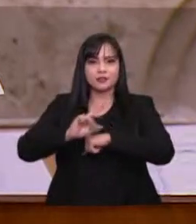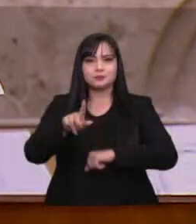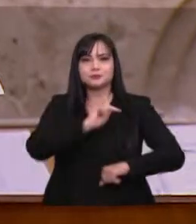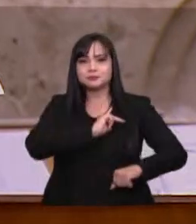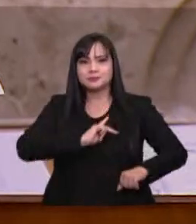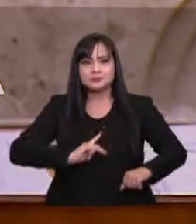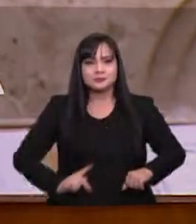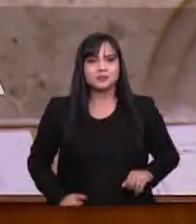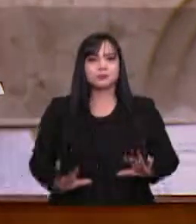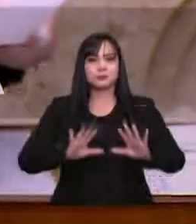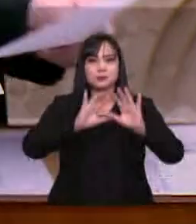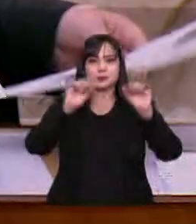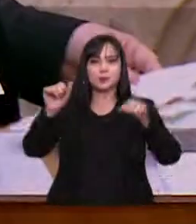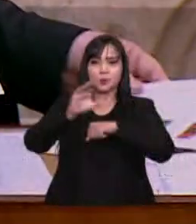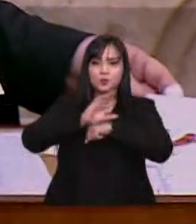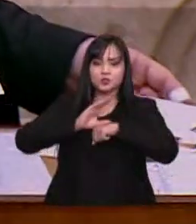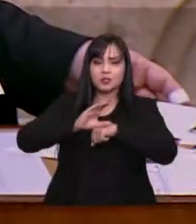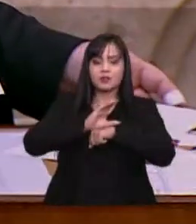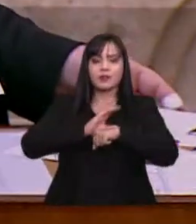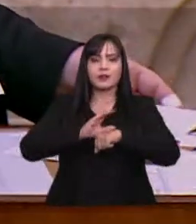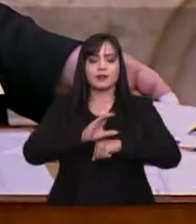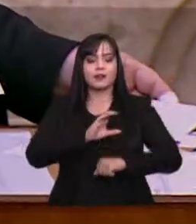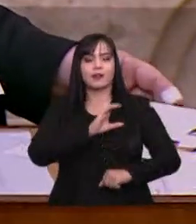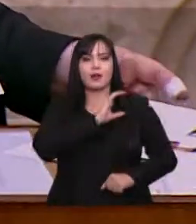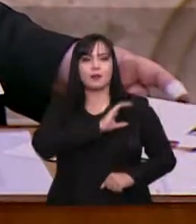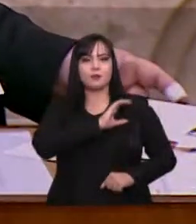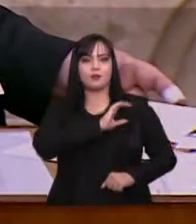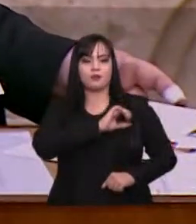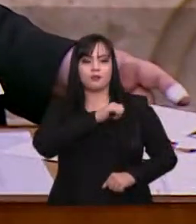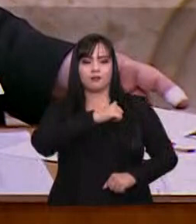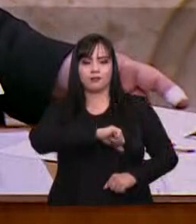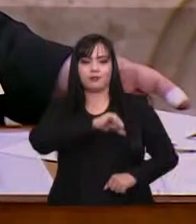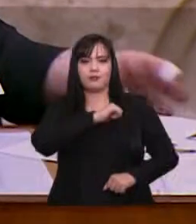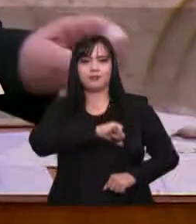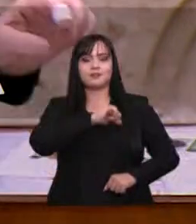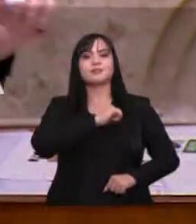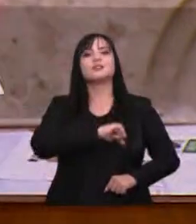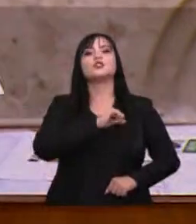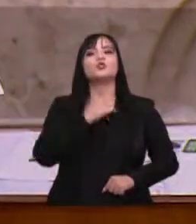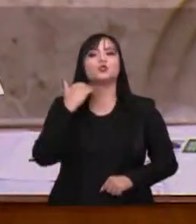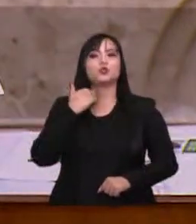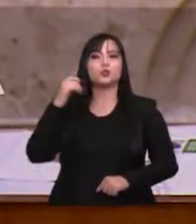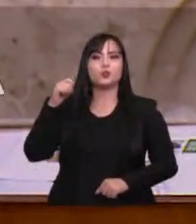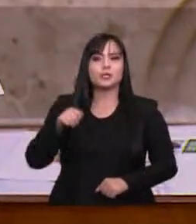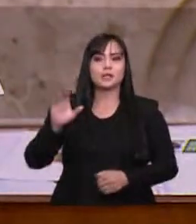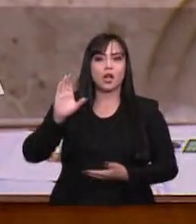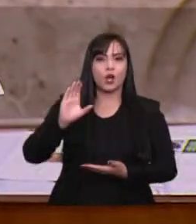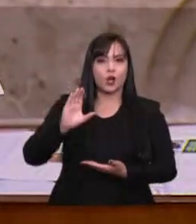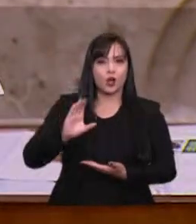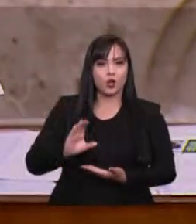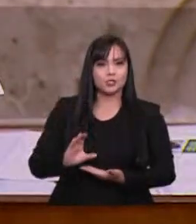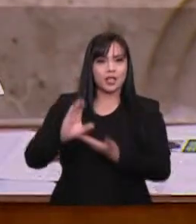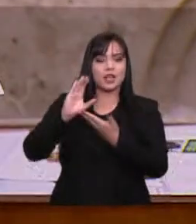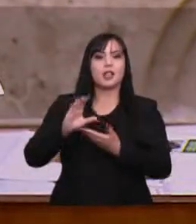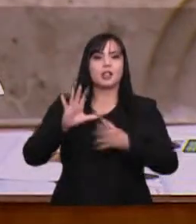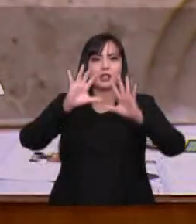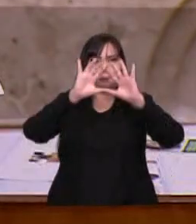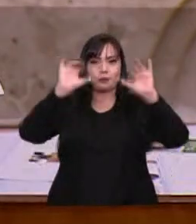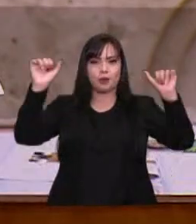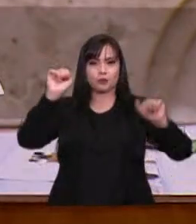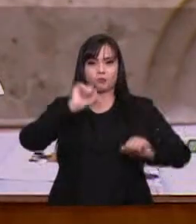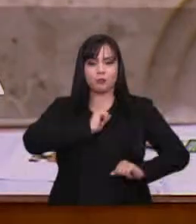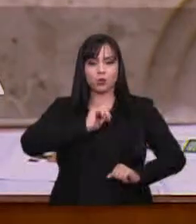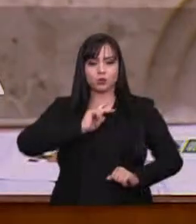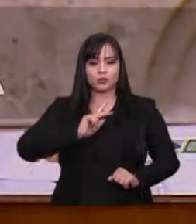o presidente do Tribunal constitucional de Cabo Verde a juíza com juíza conselheira do tribunal constitucional de